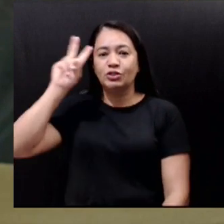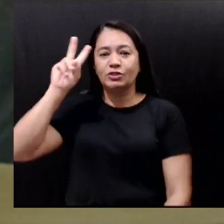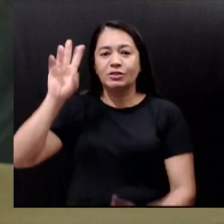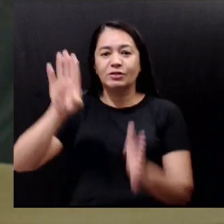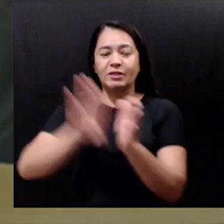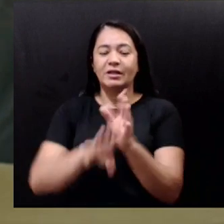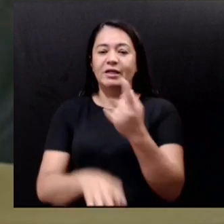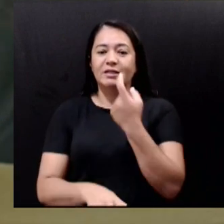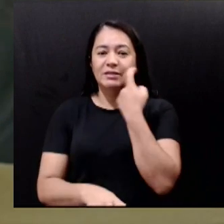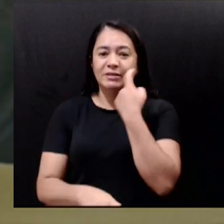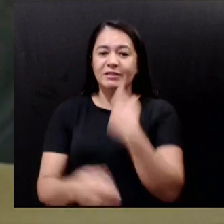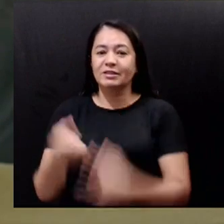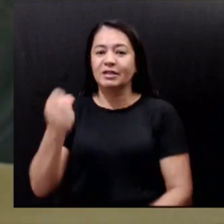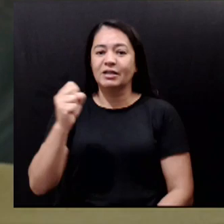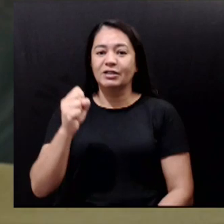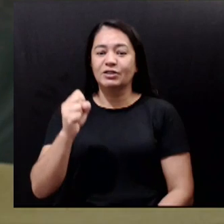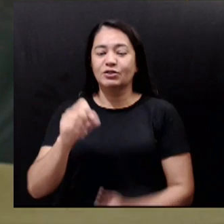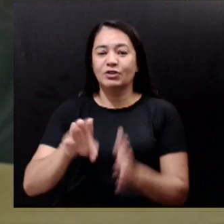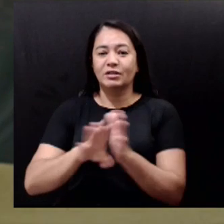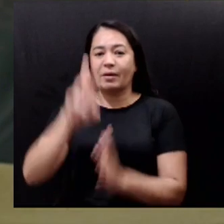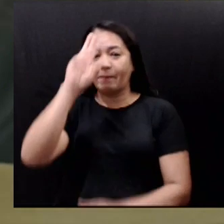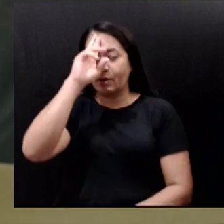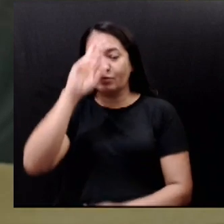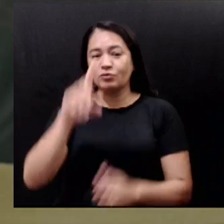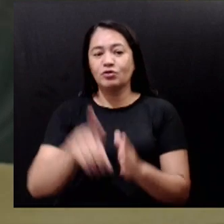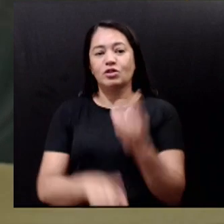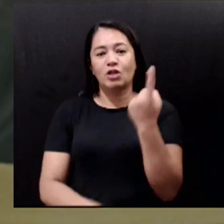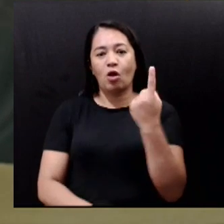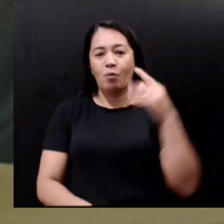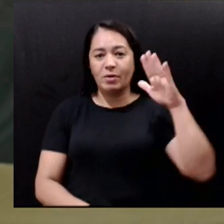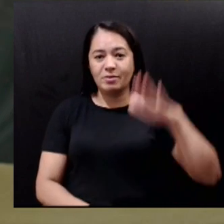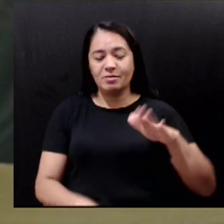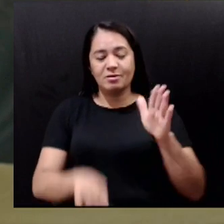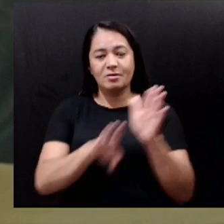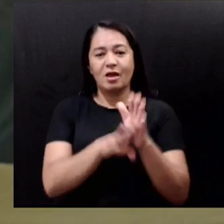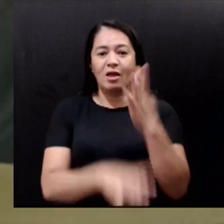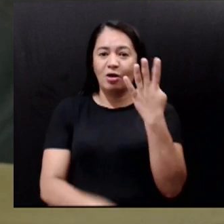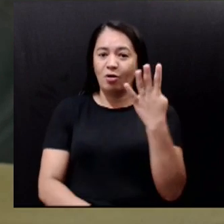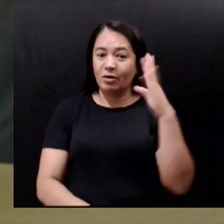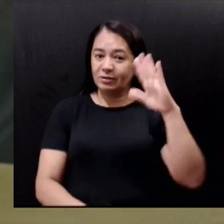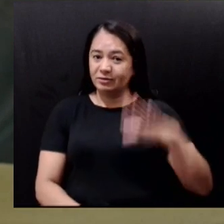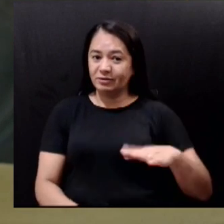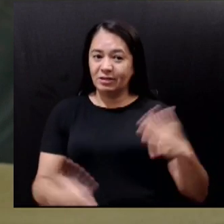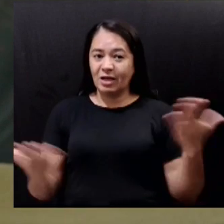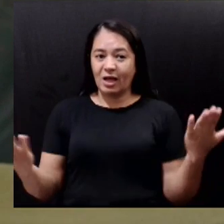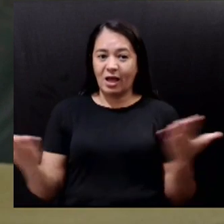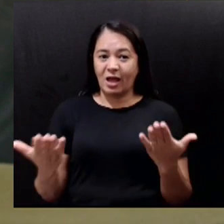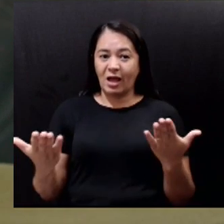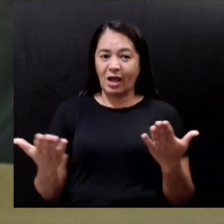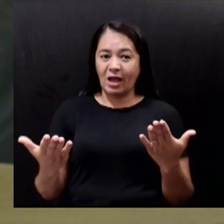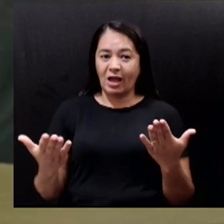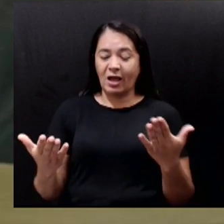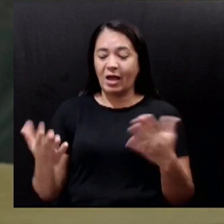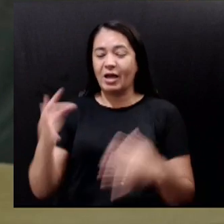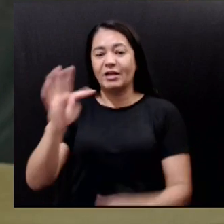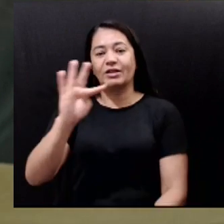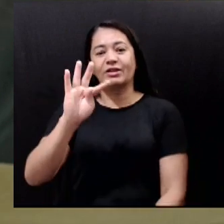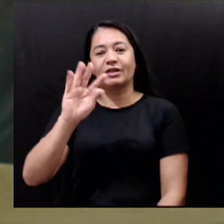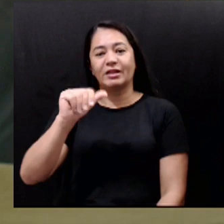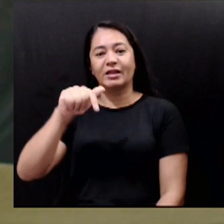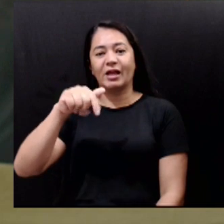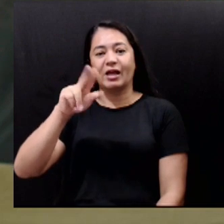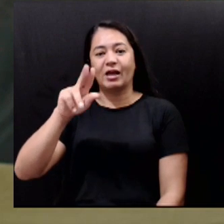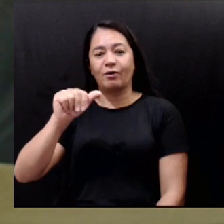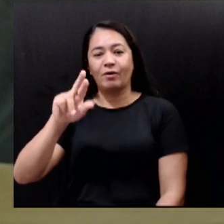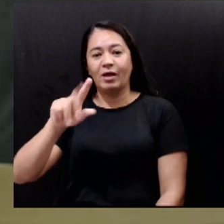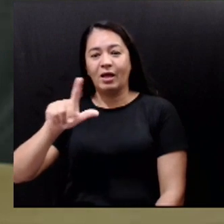da 1 da tarde até as 4 da tarde, e agora está no portão 7 do Parque Taquaral. O atendimento ocorre por